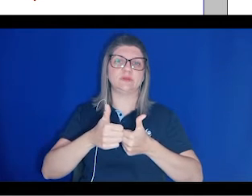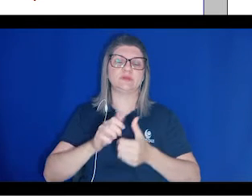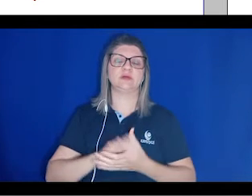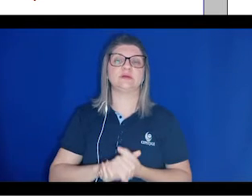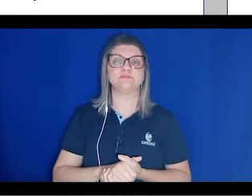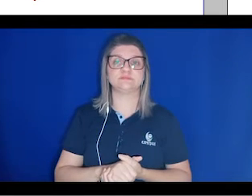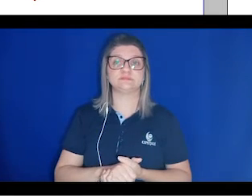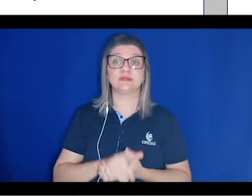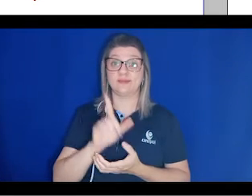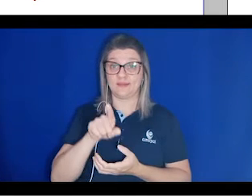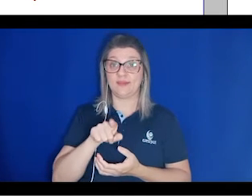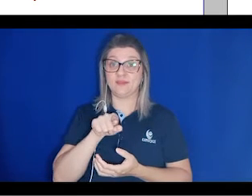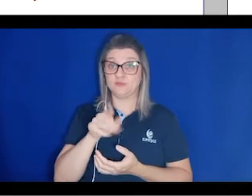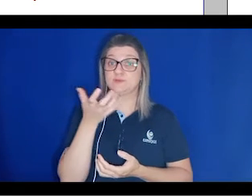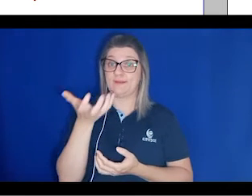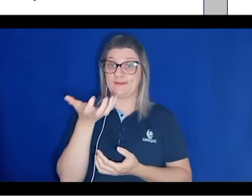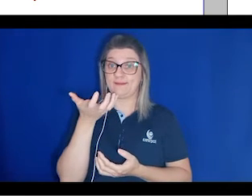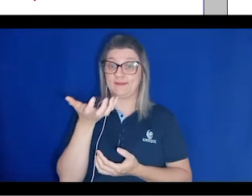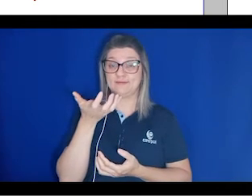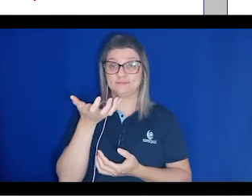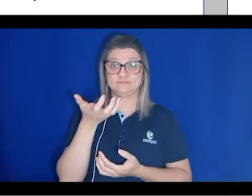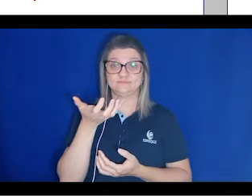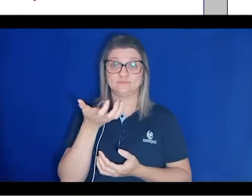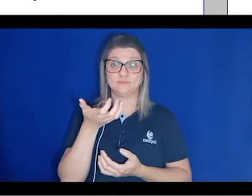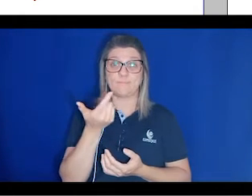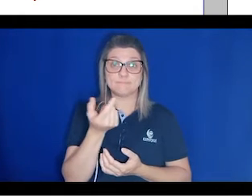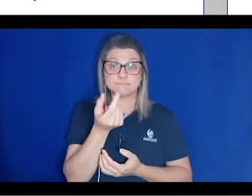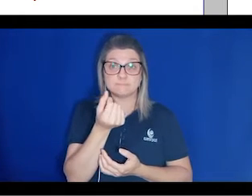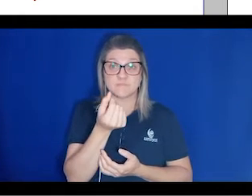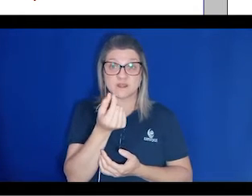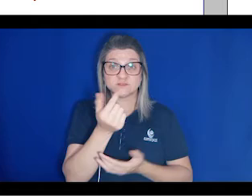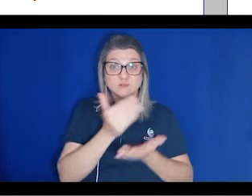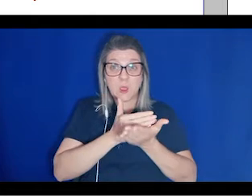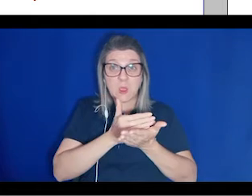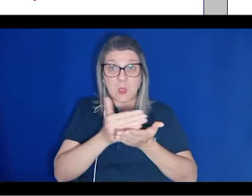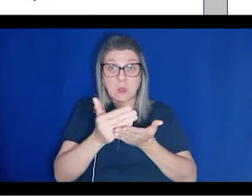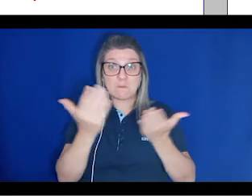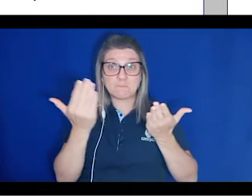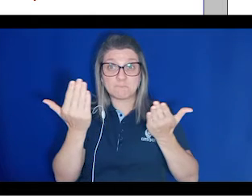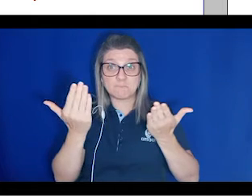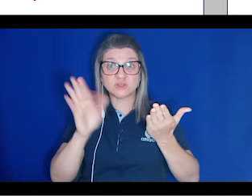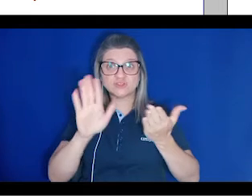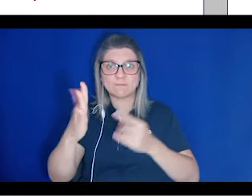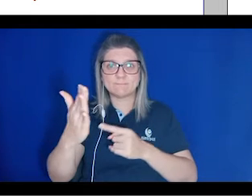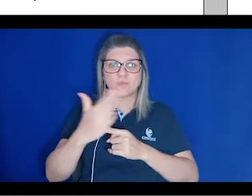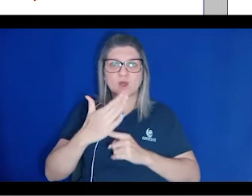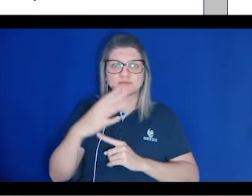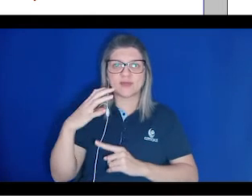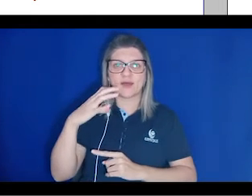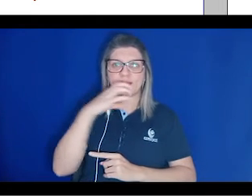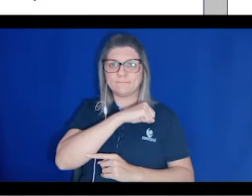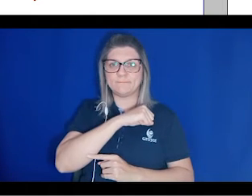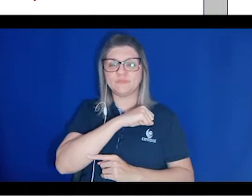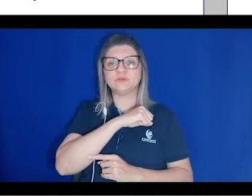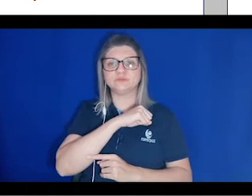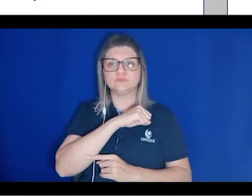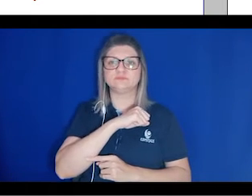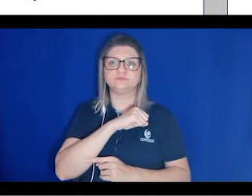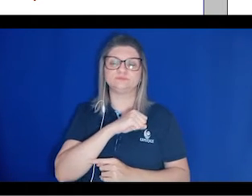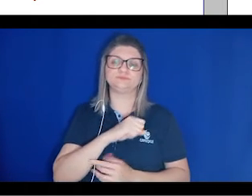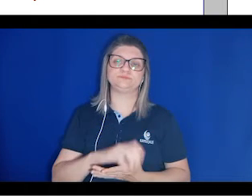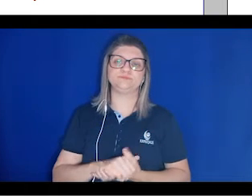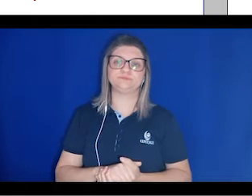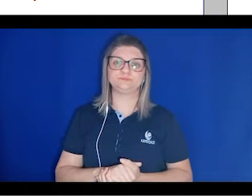E é isso mesmo que nós queremos. Que quando o preço vai, quando inicia uma nova tendência, ela já indique que essa tendência está